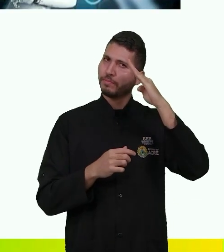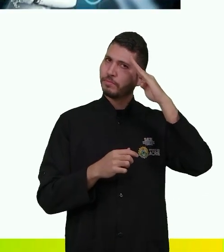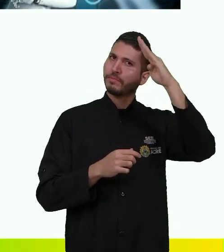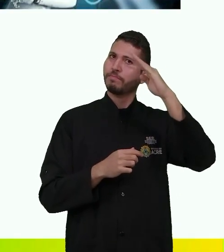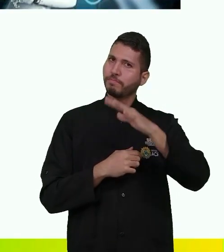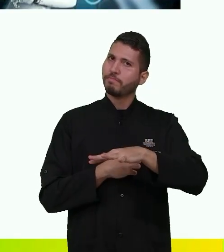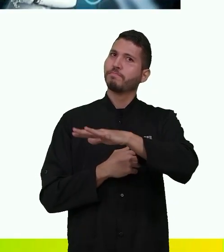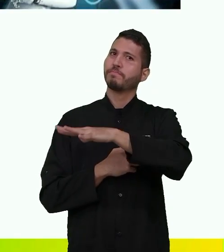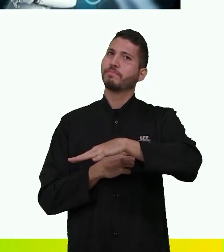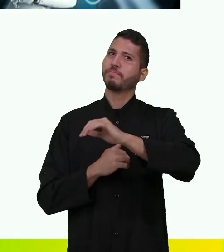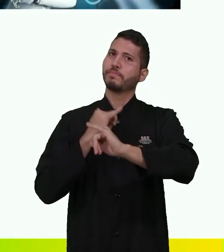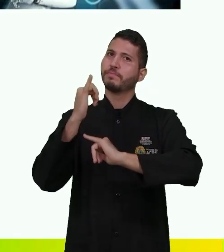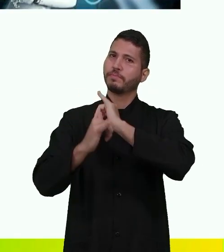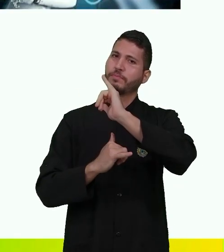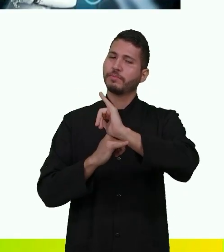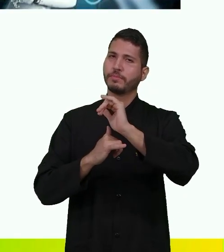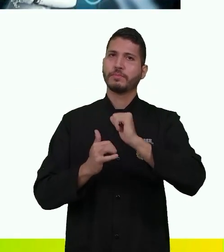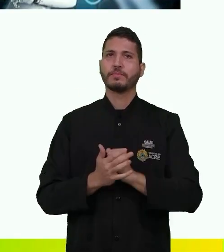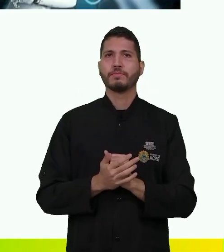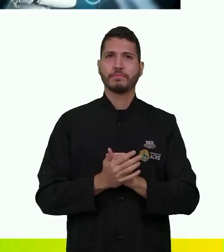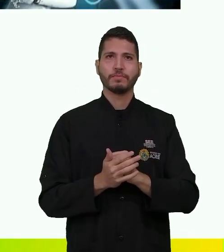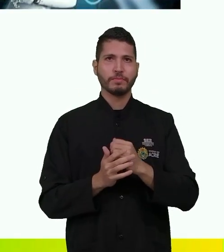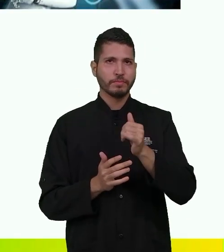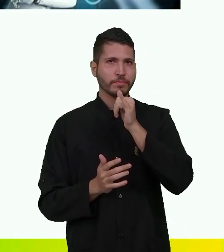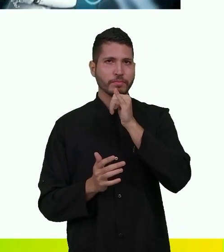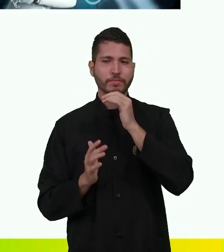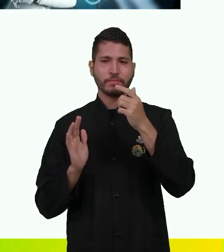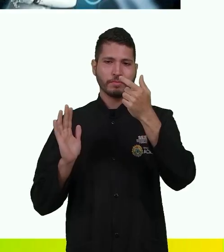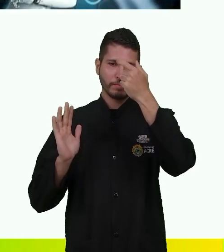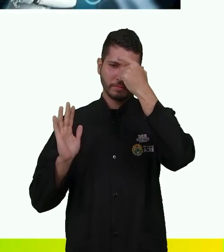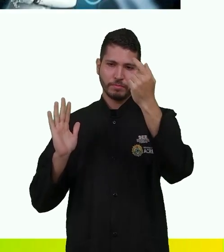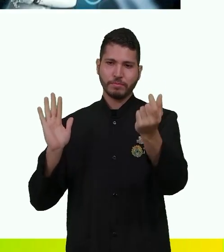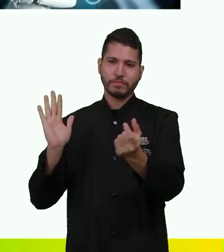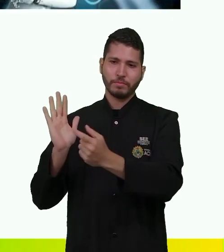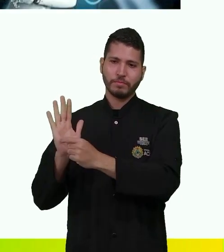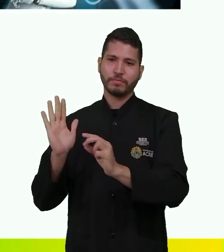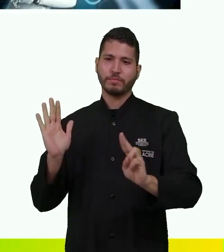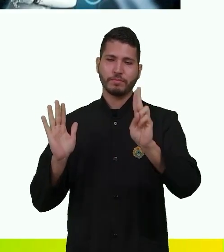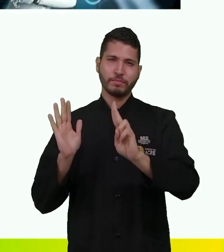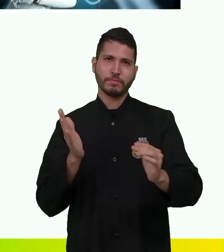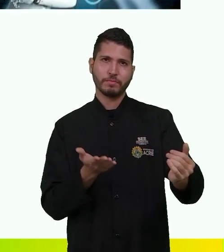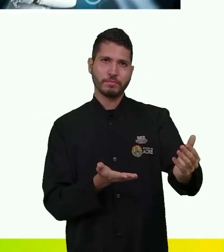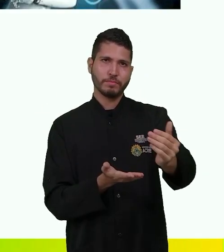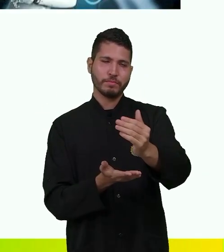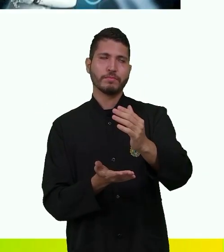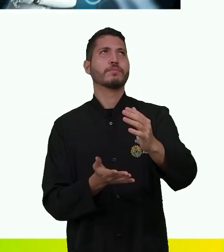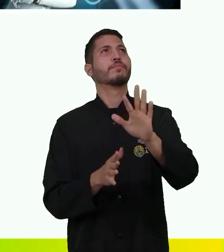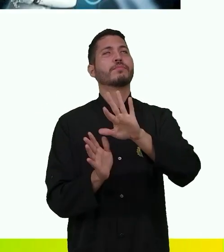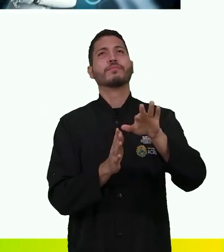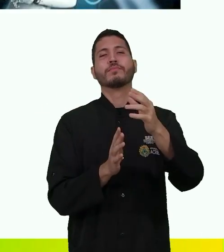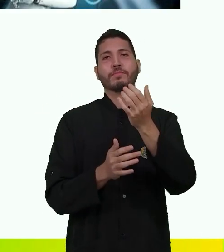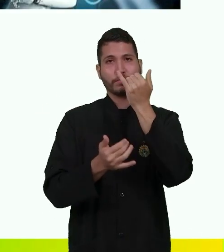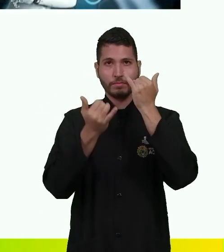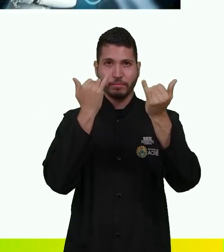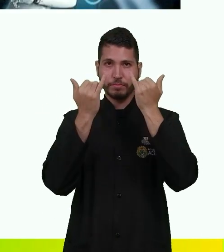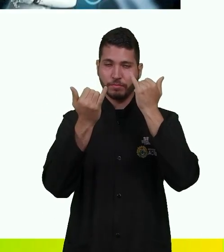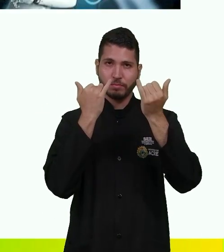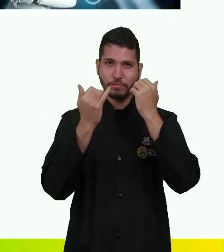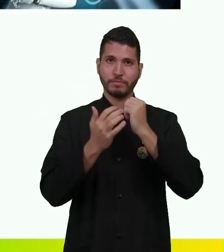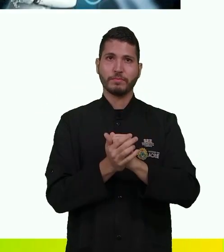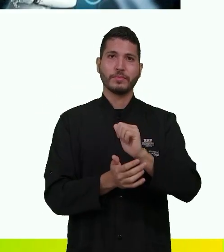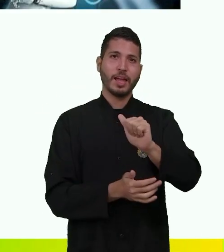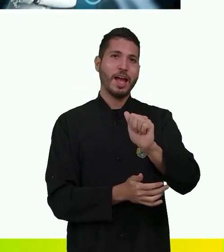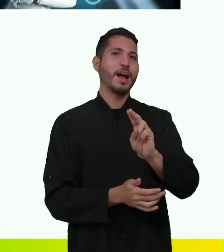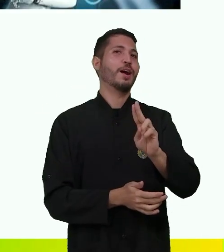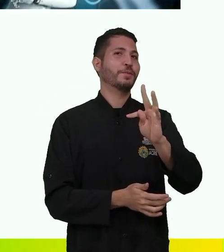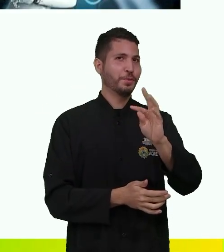por exemplo, a inteligência artificial, utilizada para análise de dados, tomada de decisões e automação de